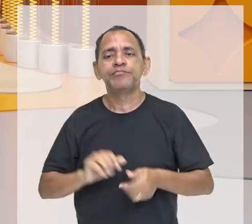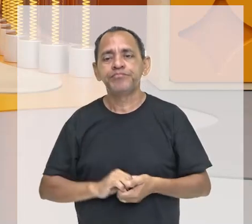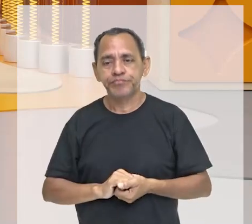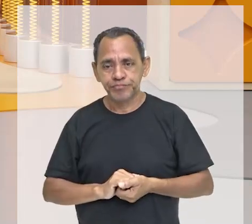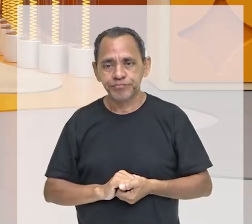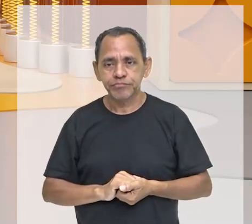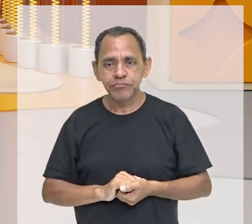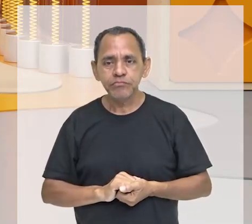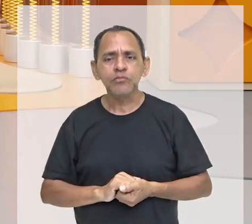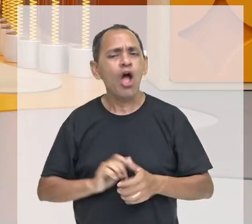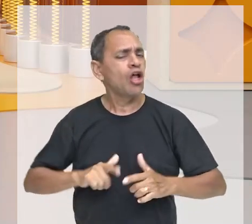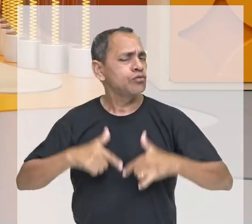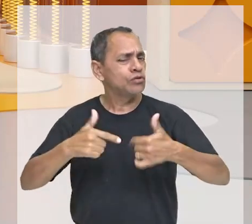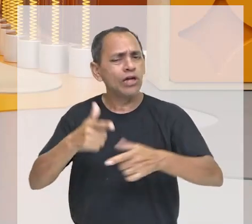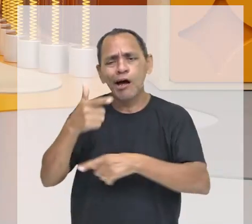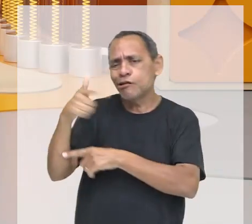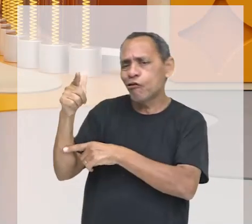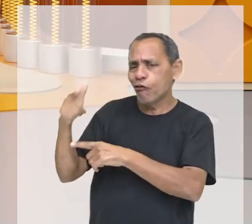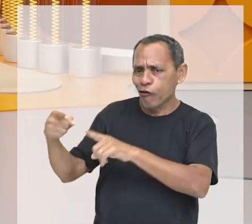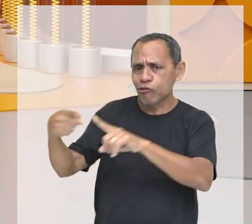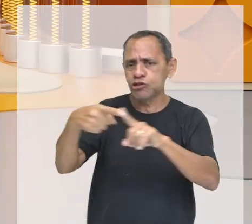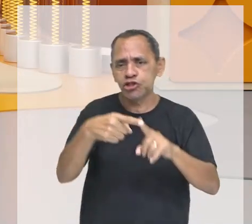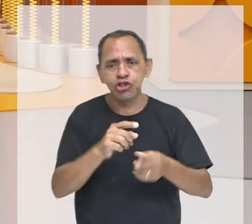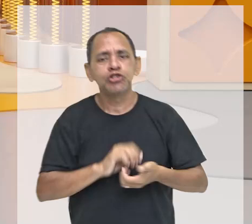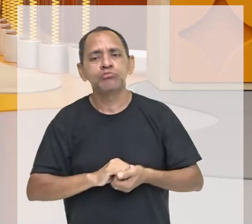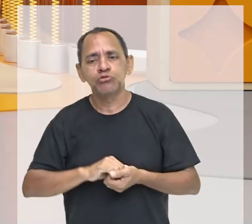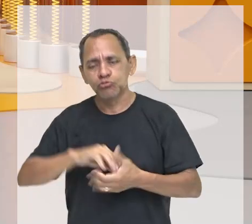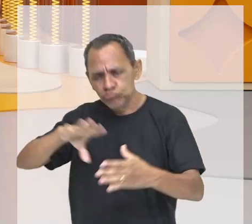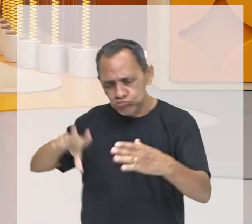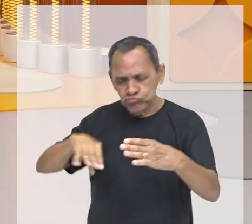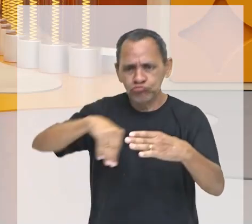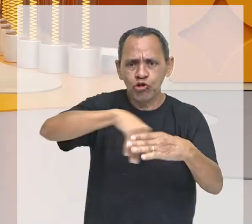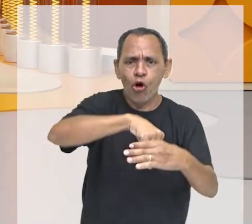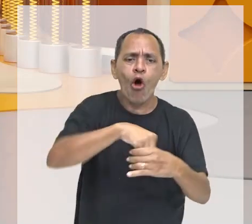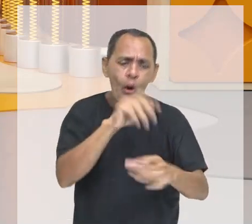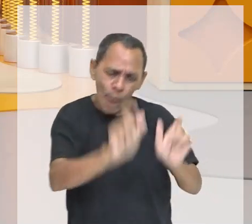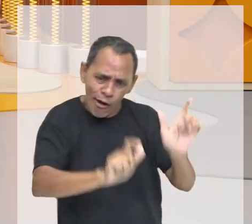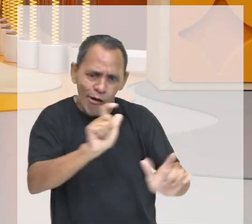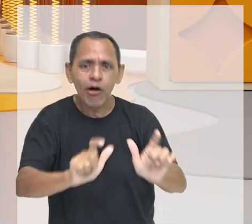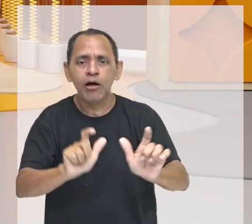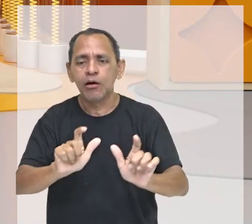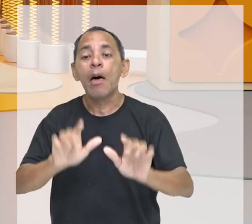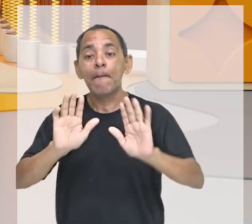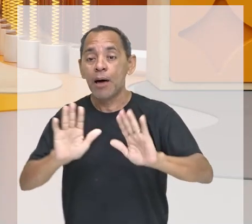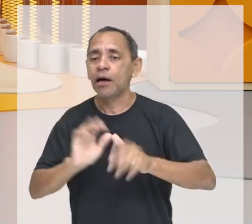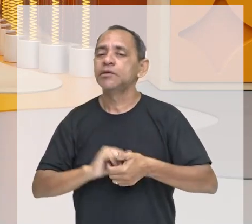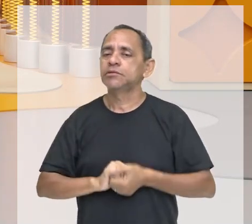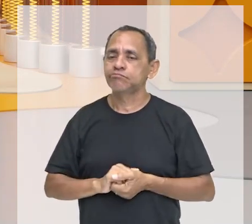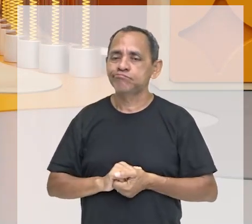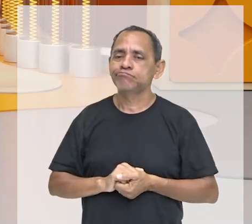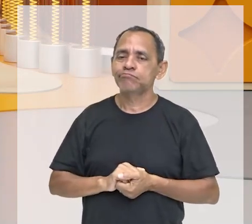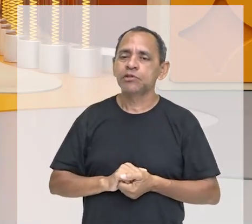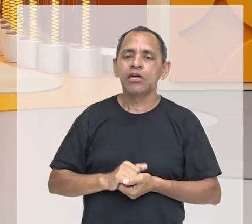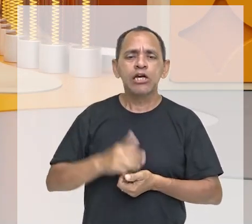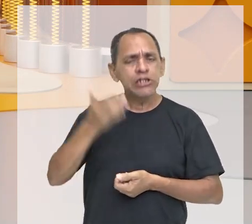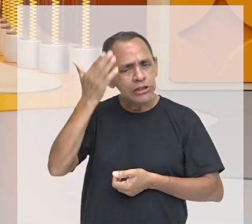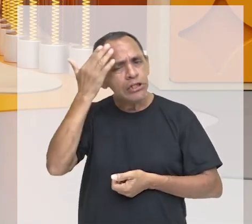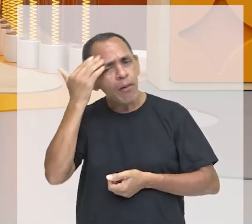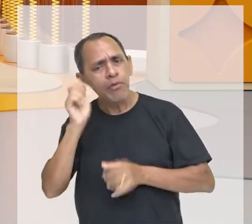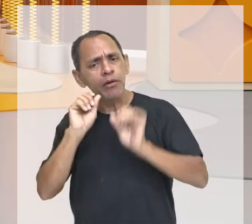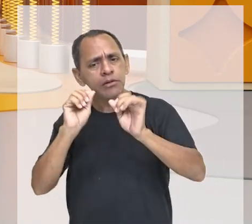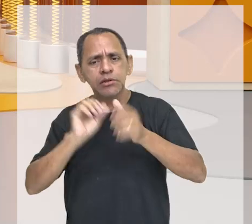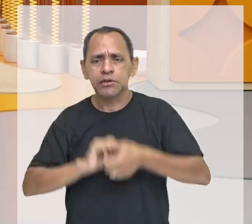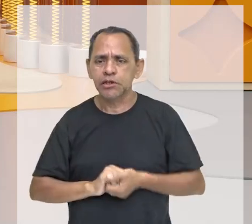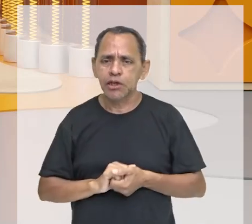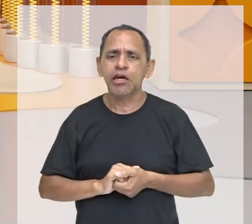outra atividade qualquer que tenha juntado ali pessoas. Mas, como sabemos, como sempre aí temos visto no